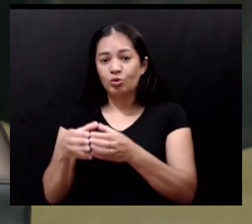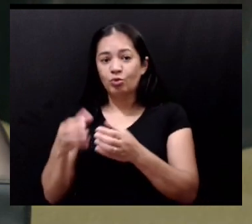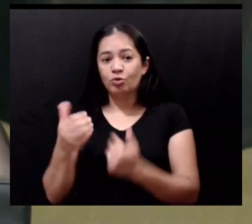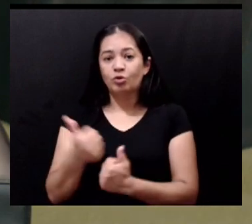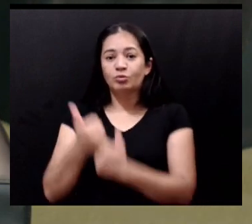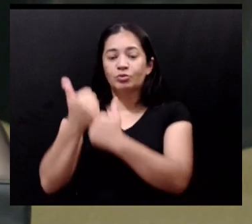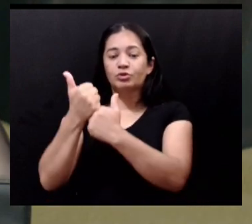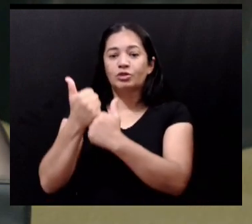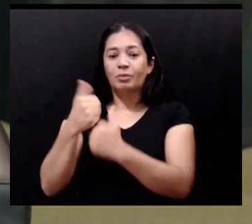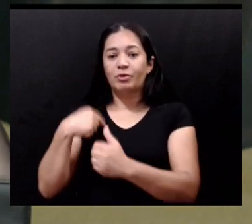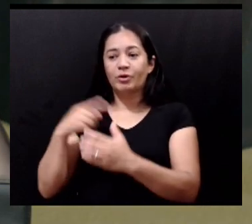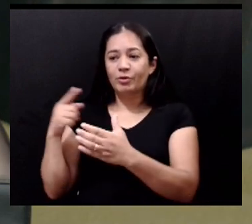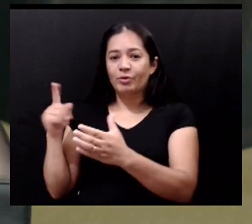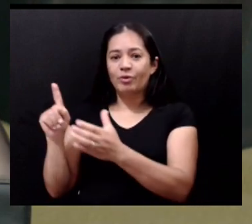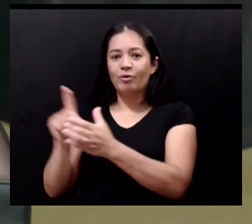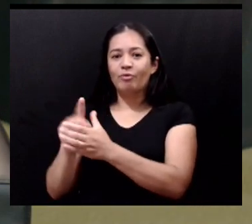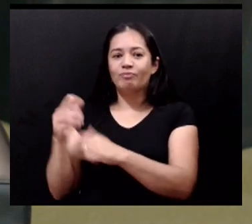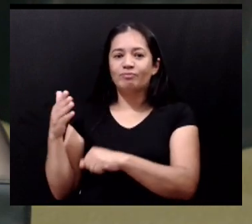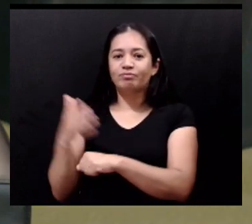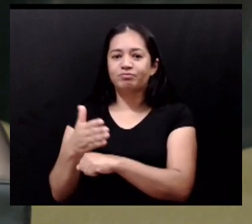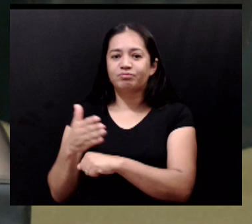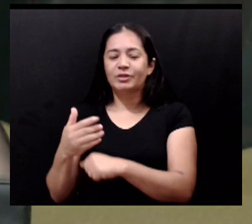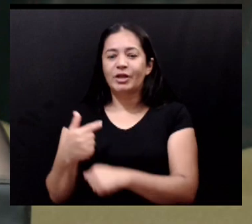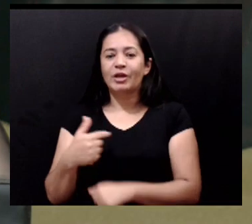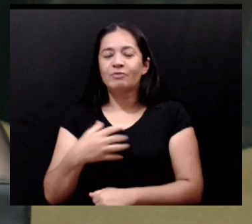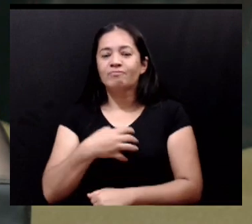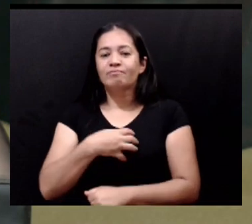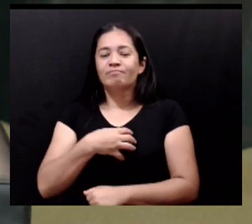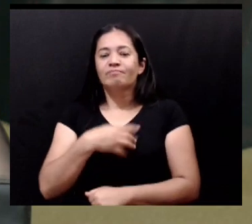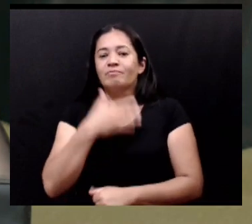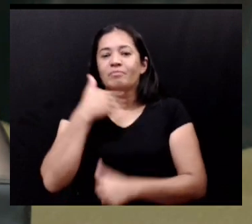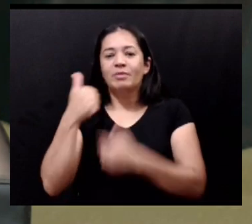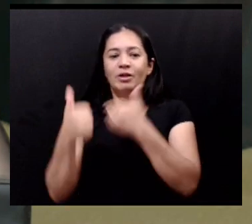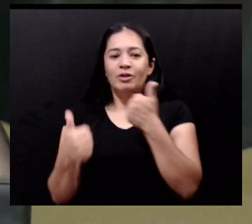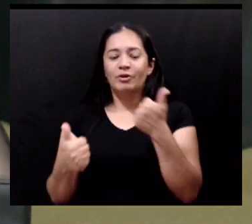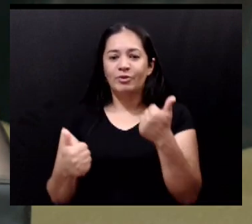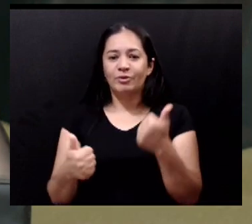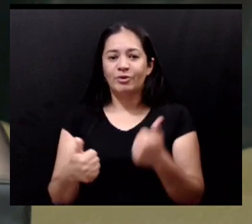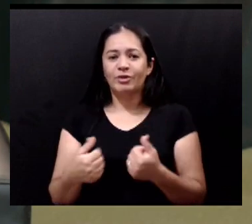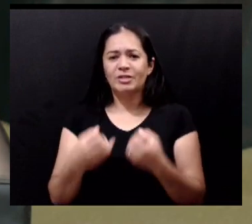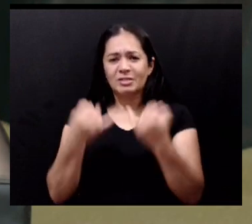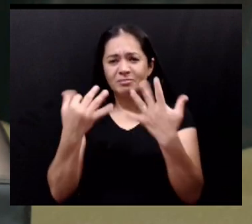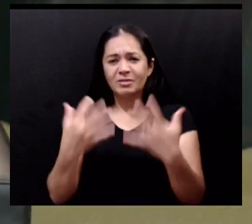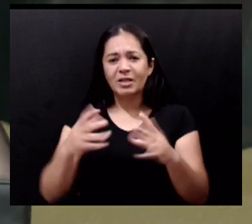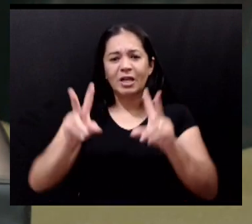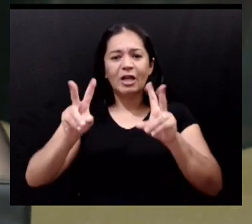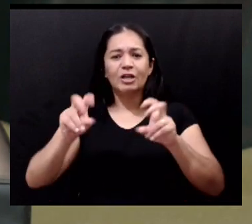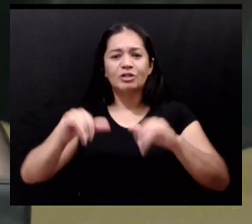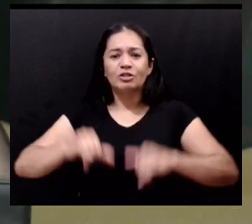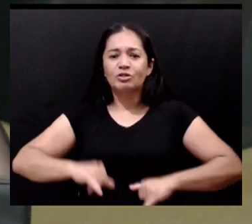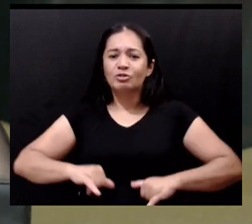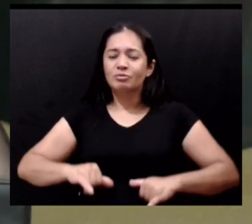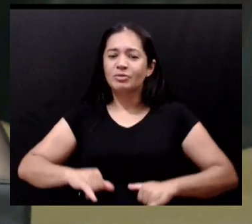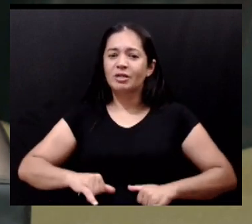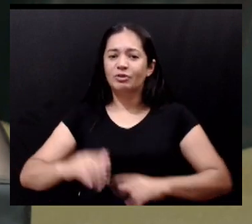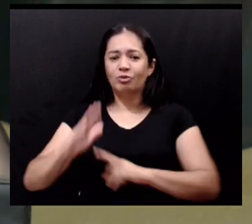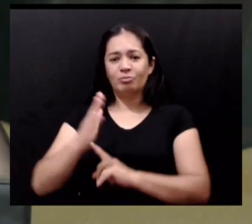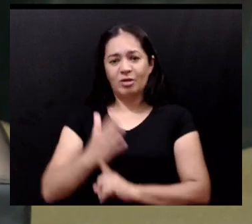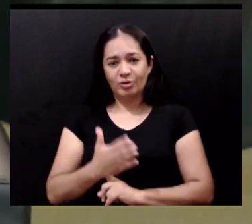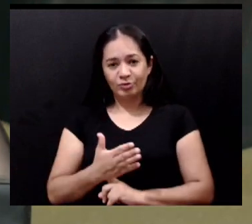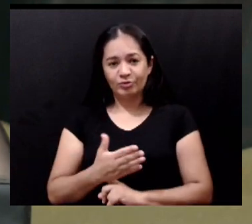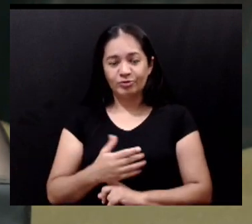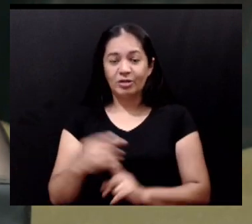Falar sobre a dor ajudou a respirar de novo. É um depoimento, né, do Bruno da Vila Marieta.